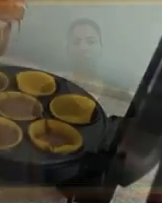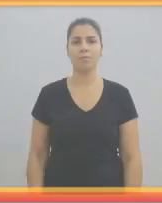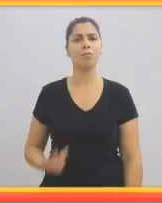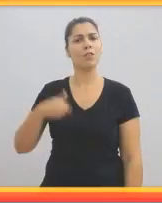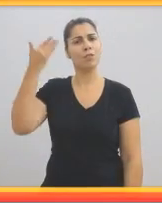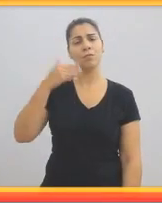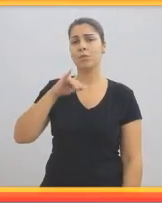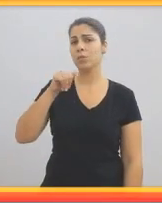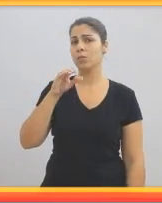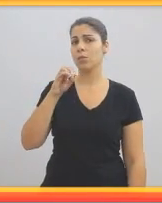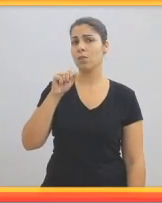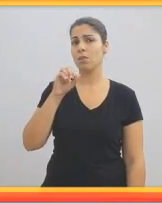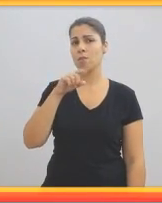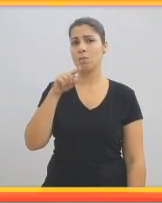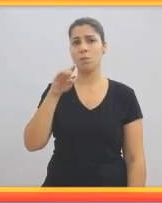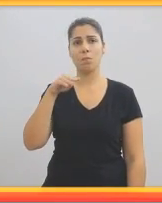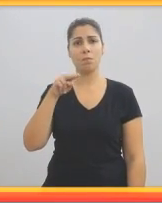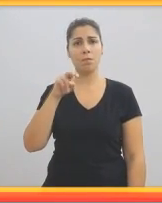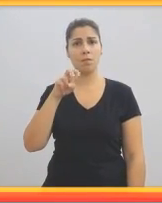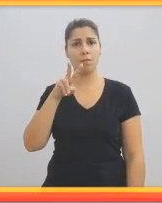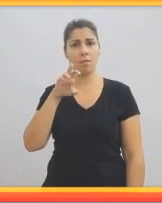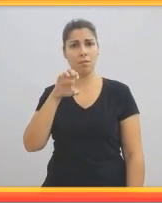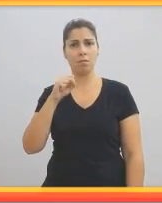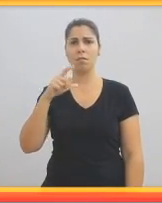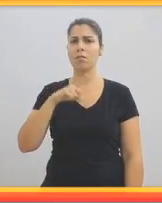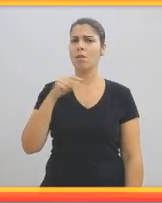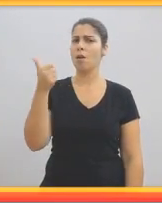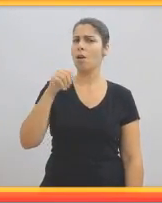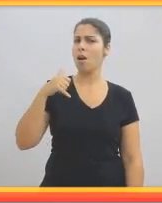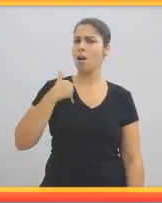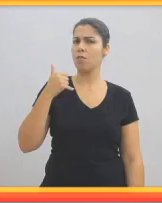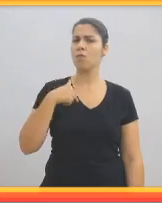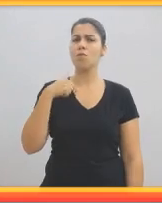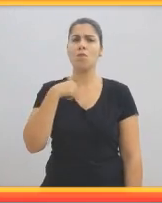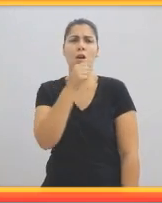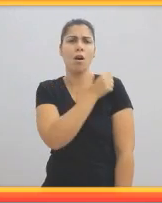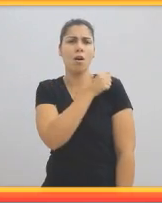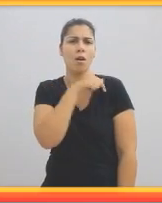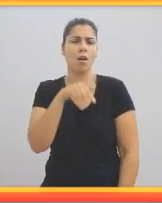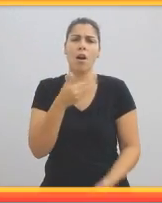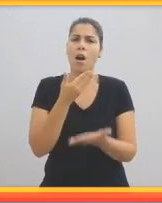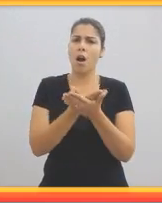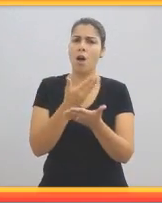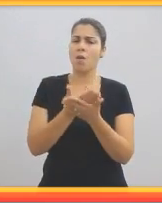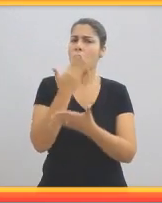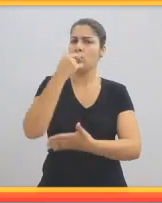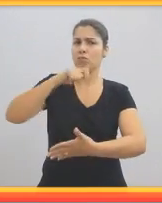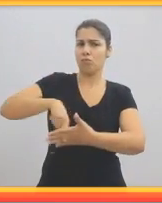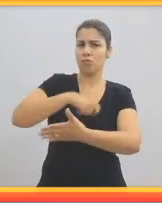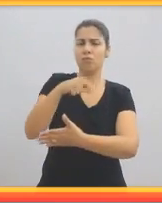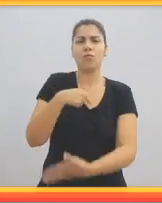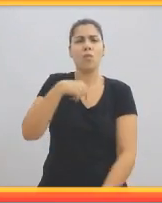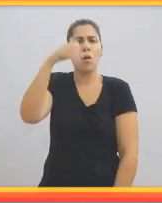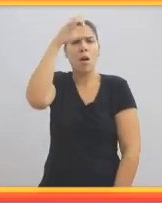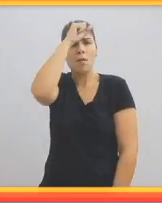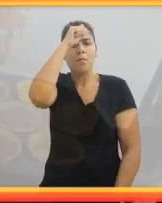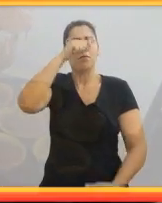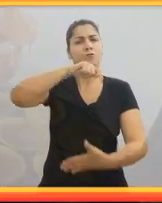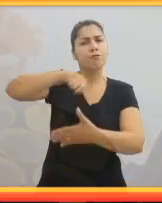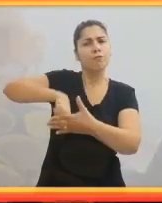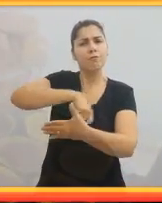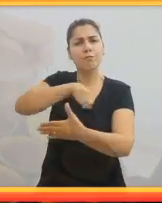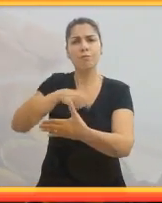chocolate. Eu sou João Vitor Pereira Barcelos Neves e eu tenho 11 anos e sou aluno aqui da aula de